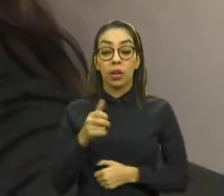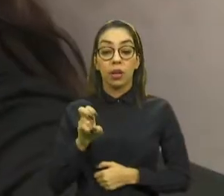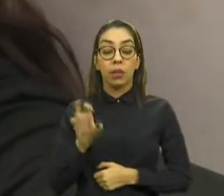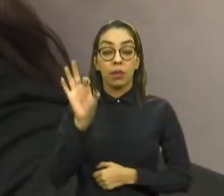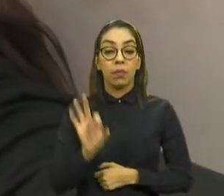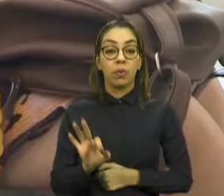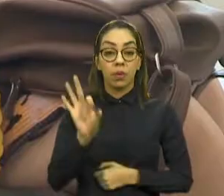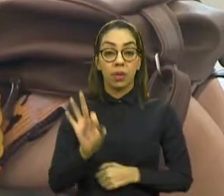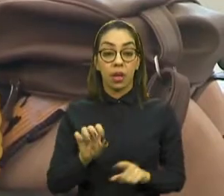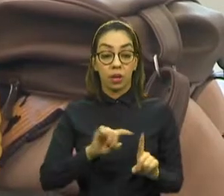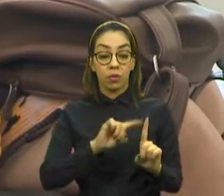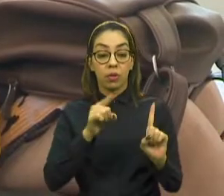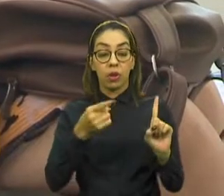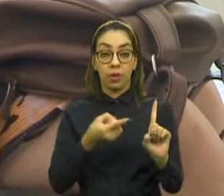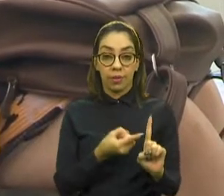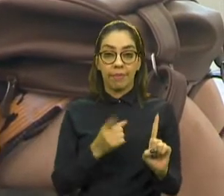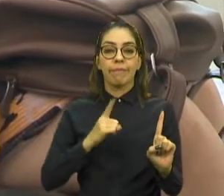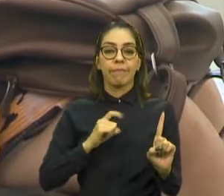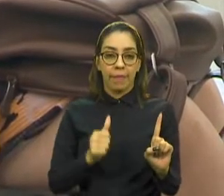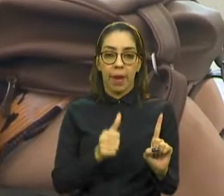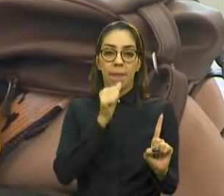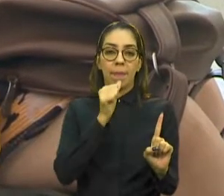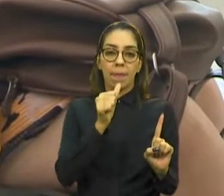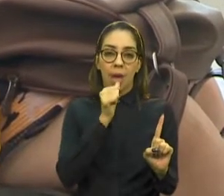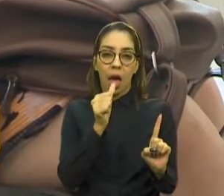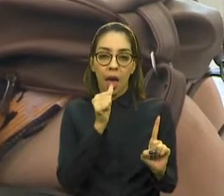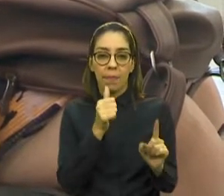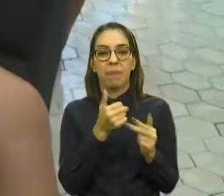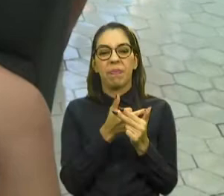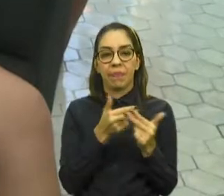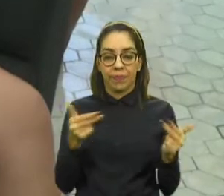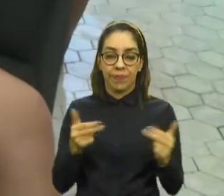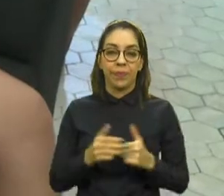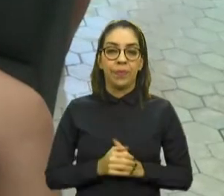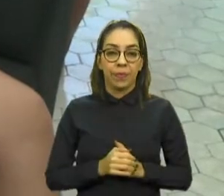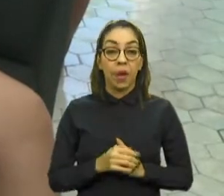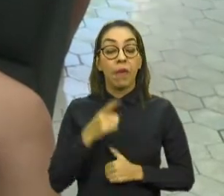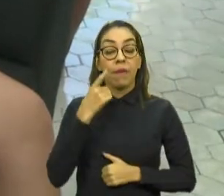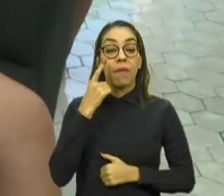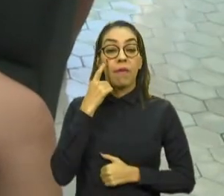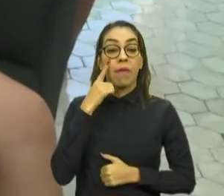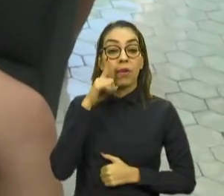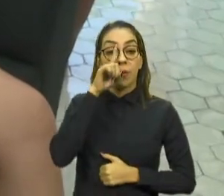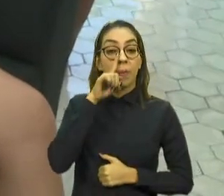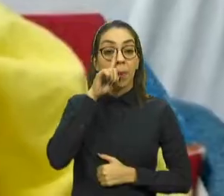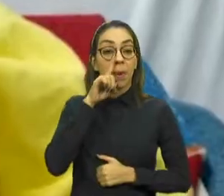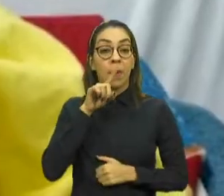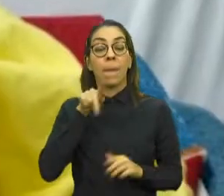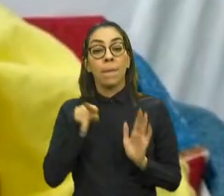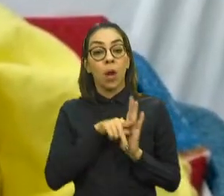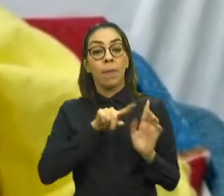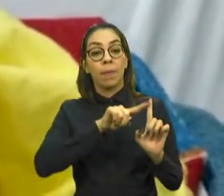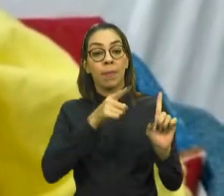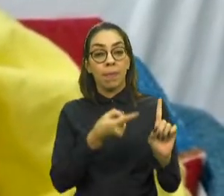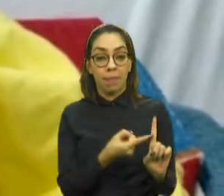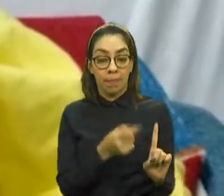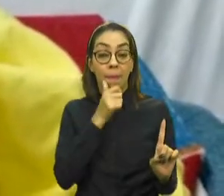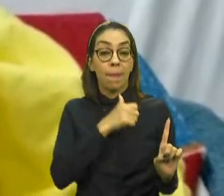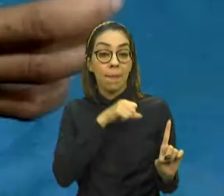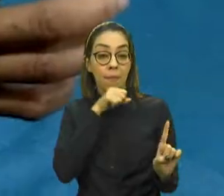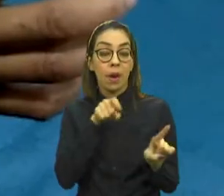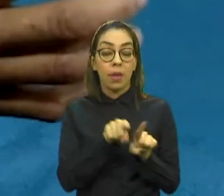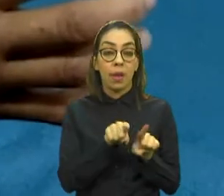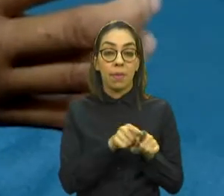brasileiras consomem bebida alcoólica. Veja os riscos para as mães e para os bebês. E ainda saiba o que fazer